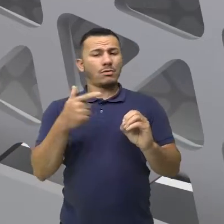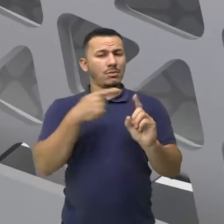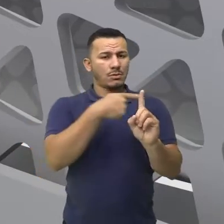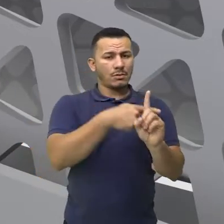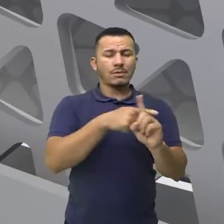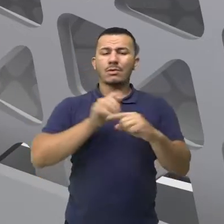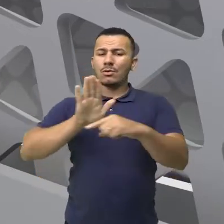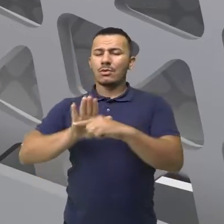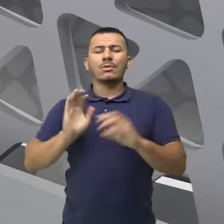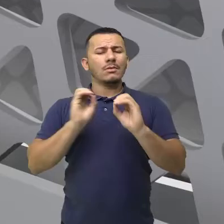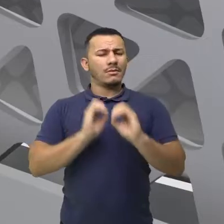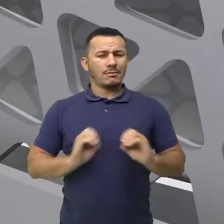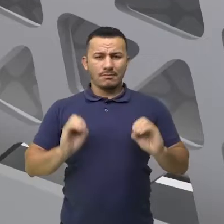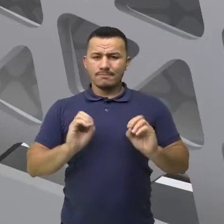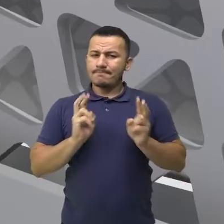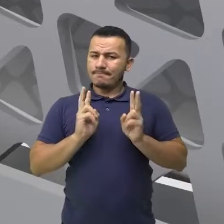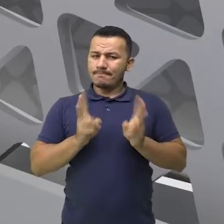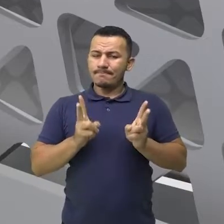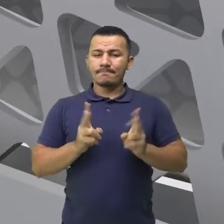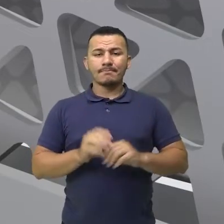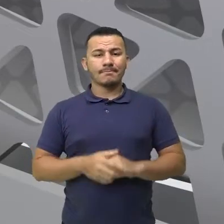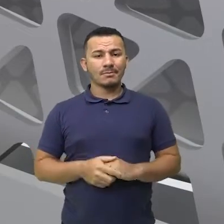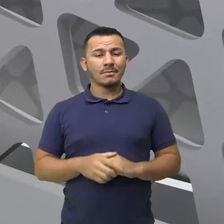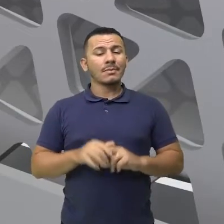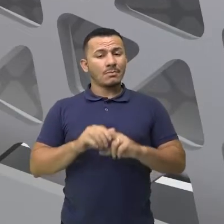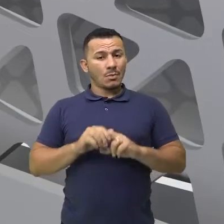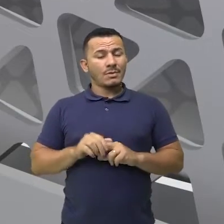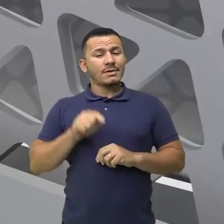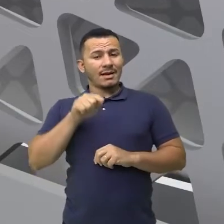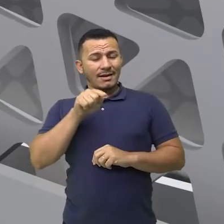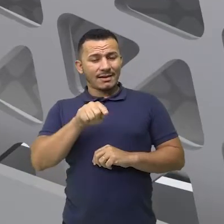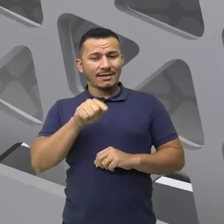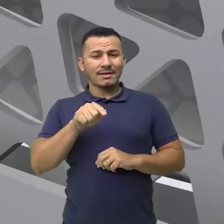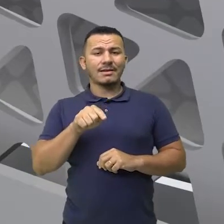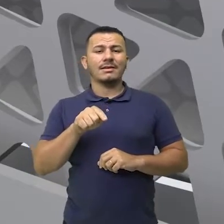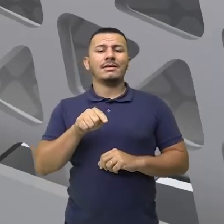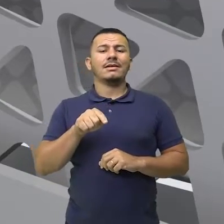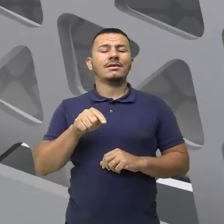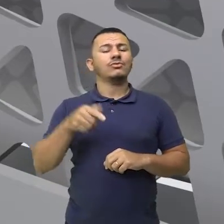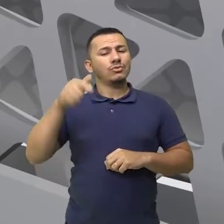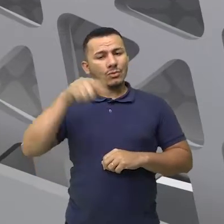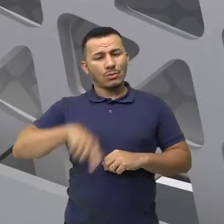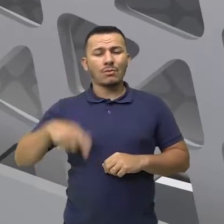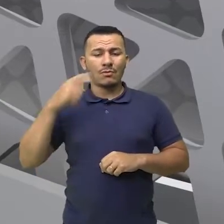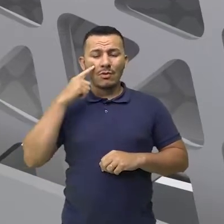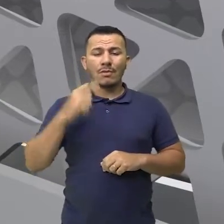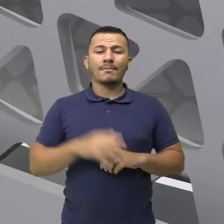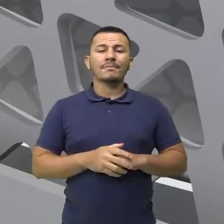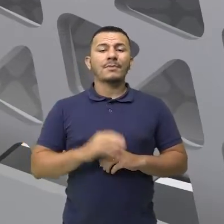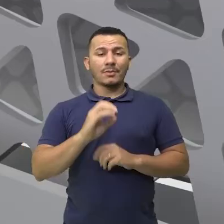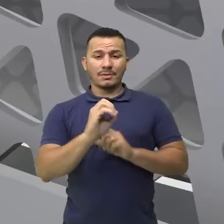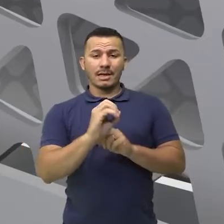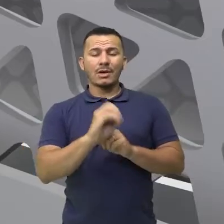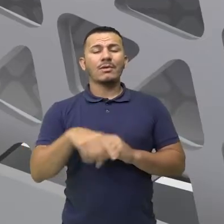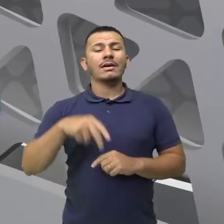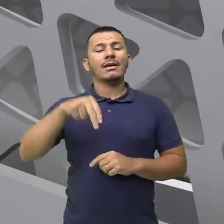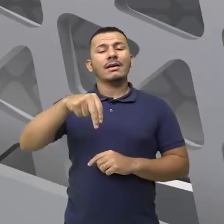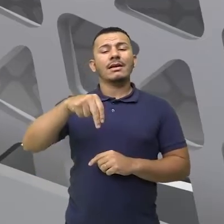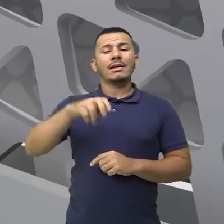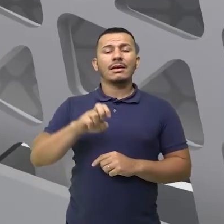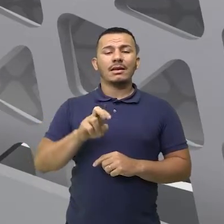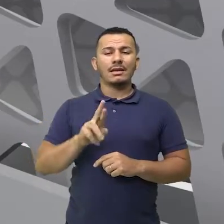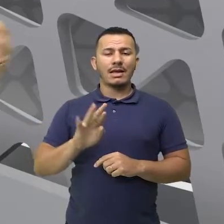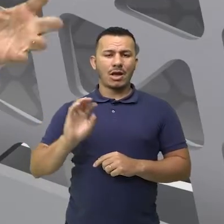nem positivo e nem negativo. Então, nesse contexto, nós dizemos que o zero é